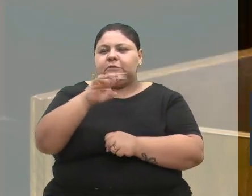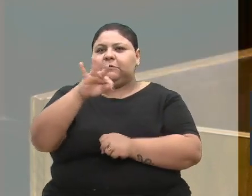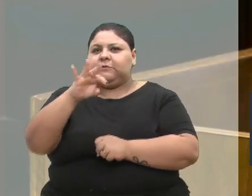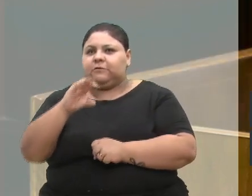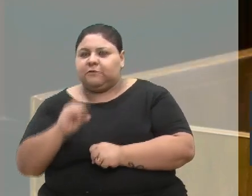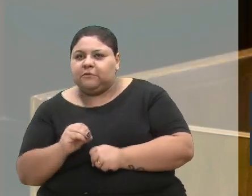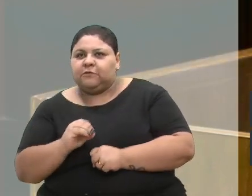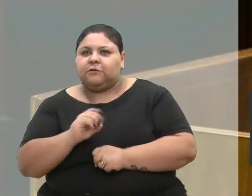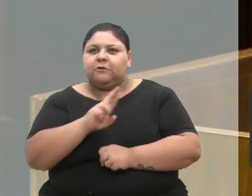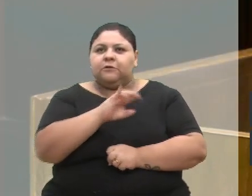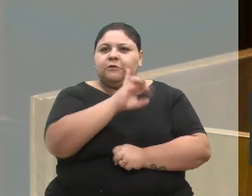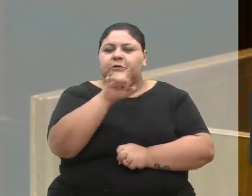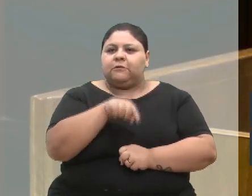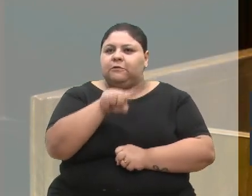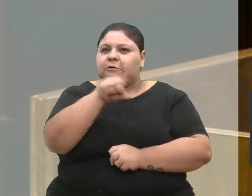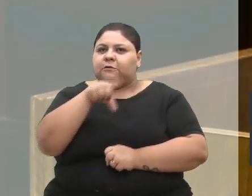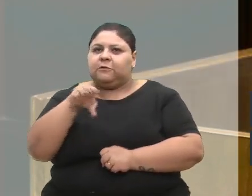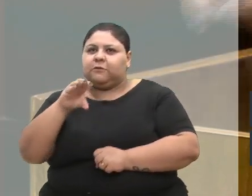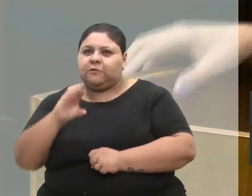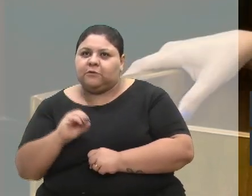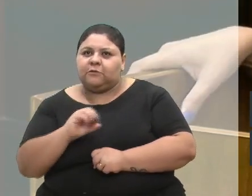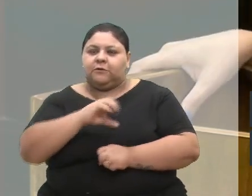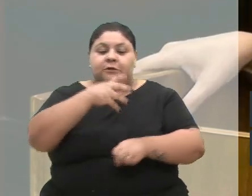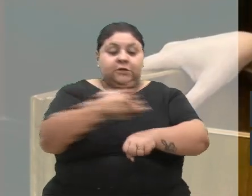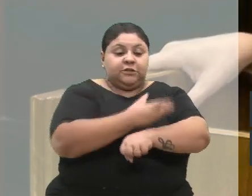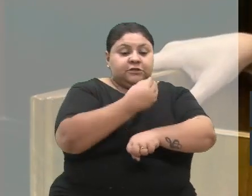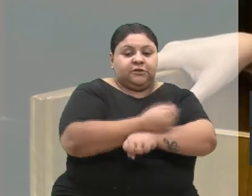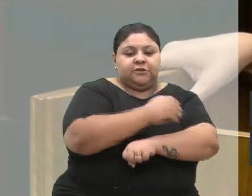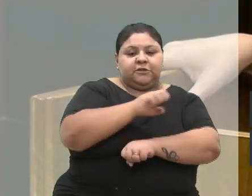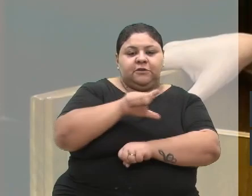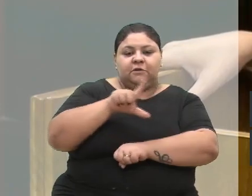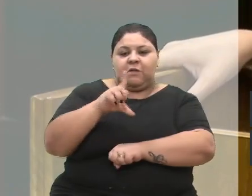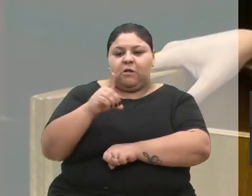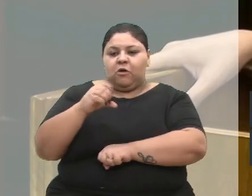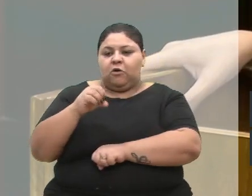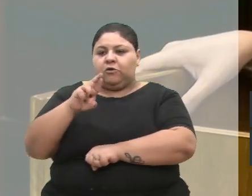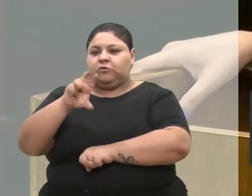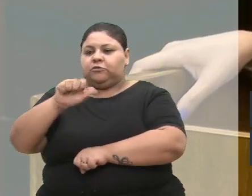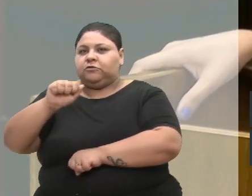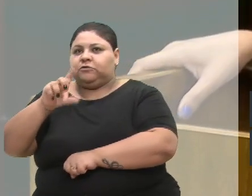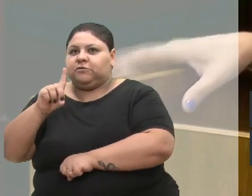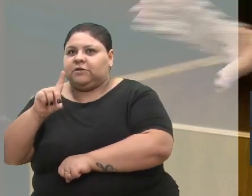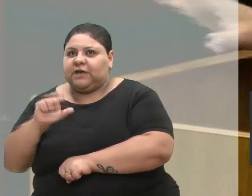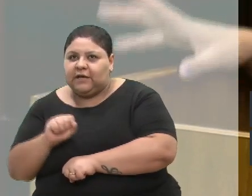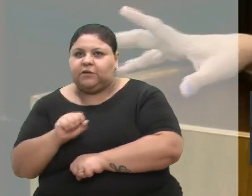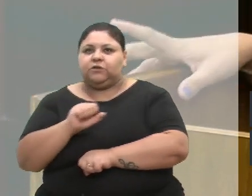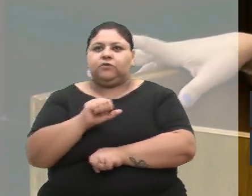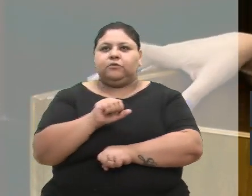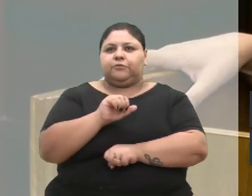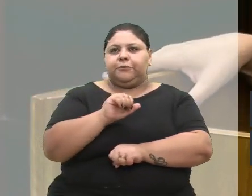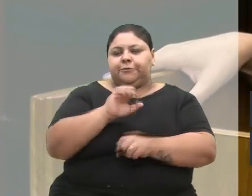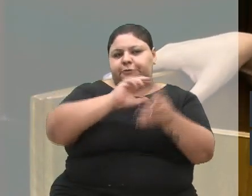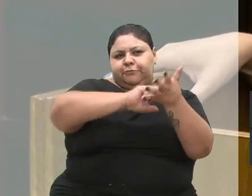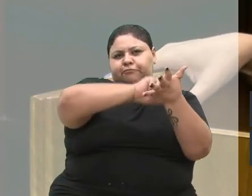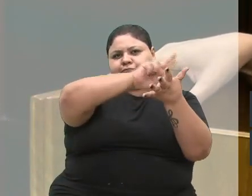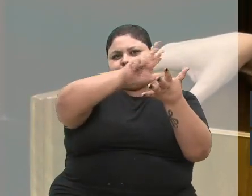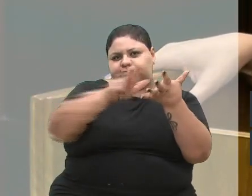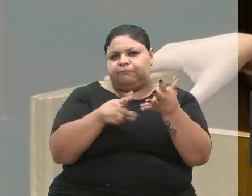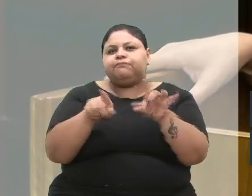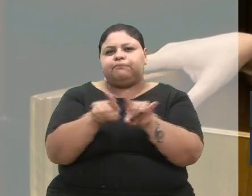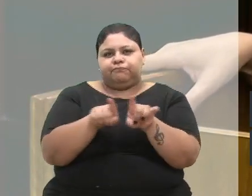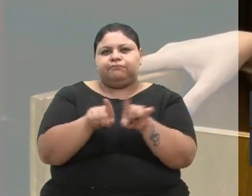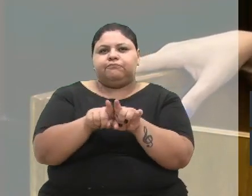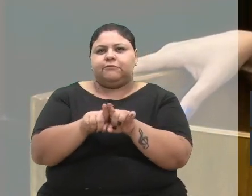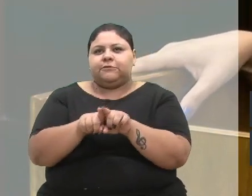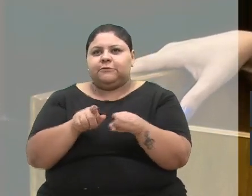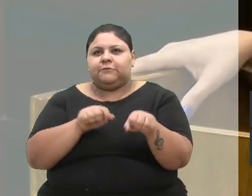Jardim Eldorado, do Cruzeiro, Bela Vista, Campos da Serra, Sagrada Família. Esses são as de reformas de UBS. Além disso, a gente tem